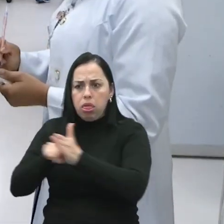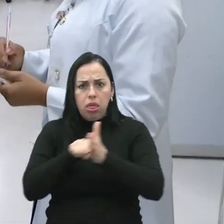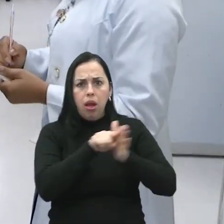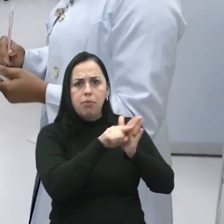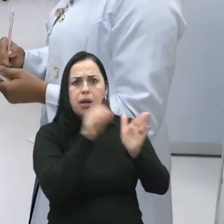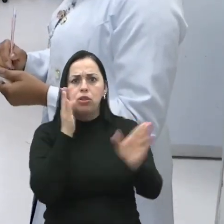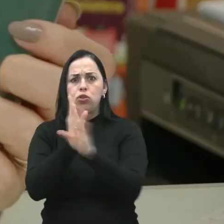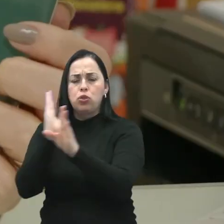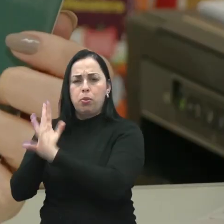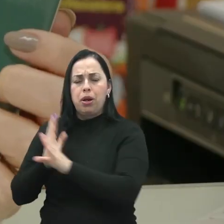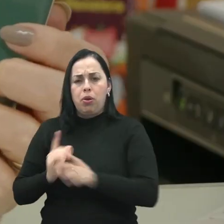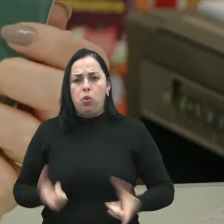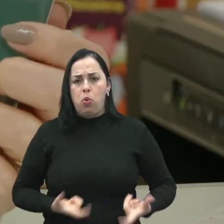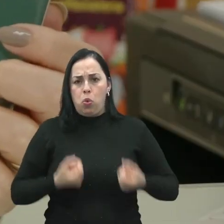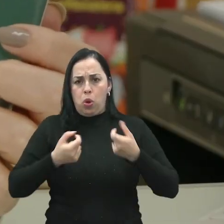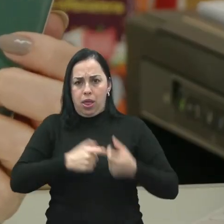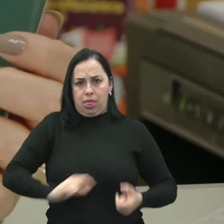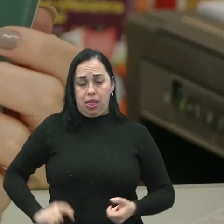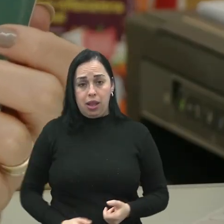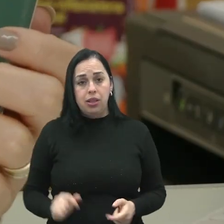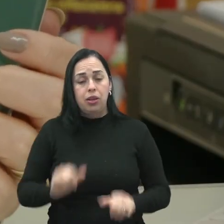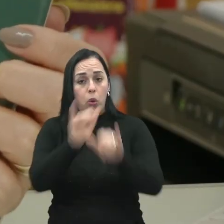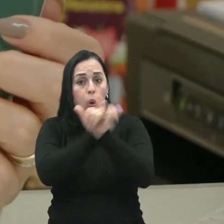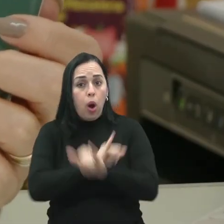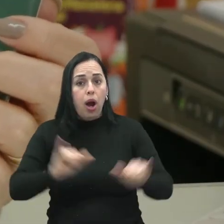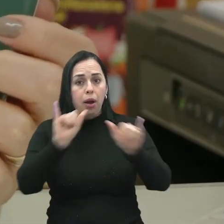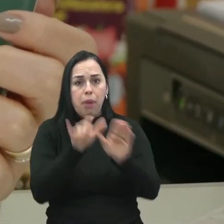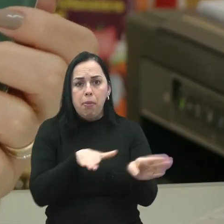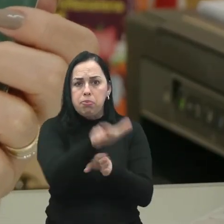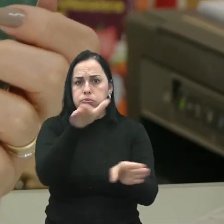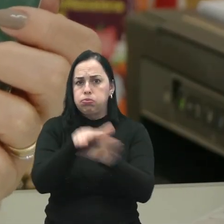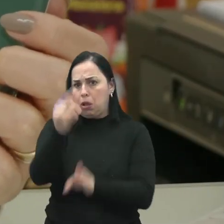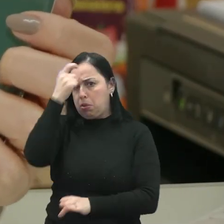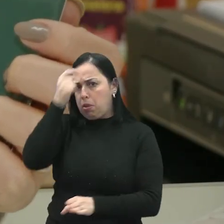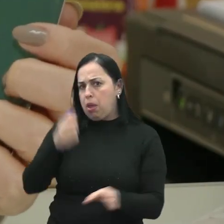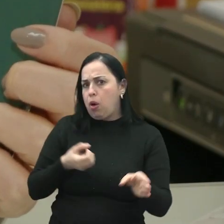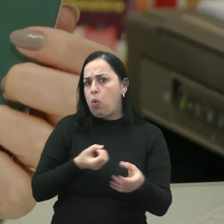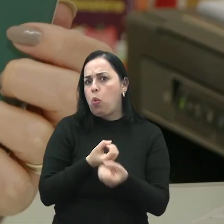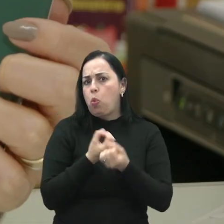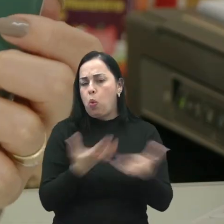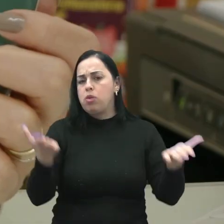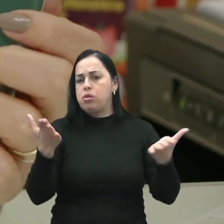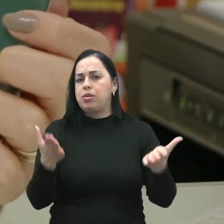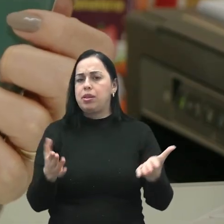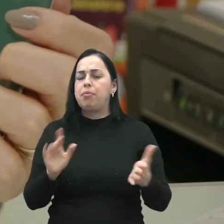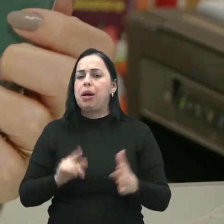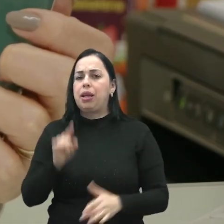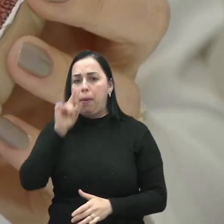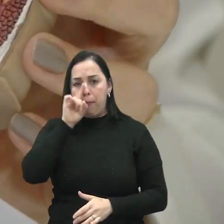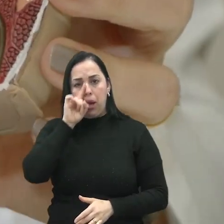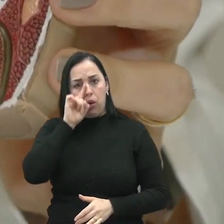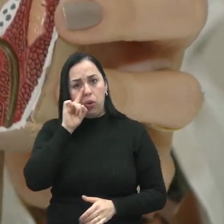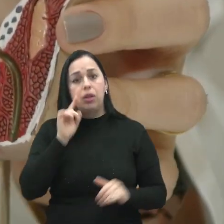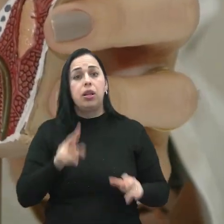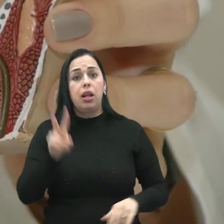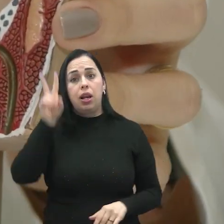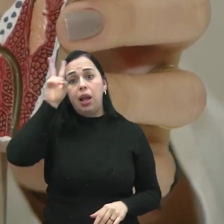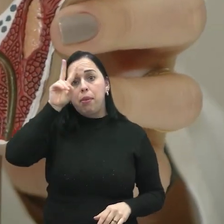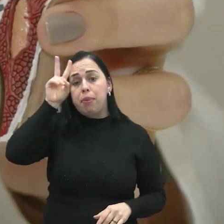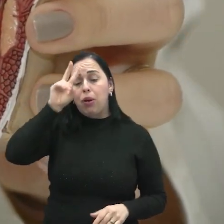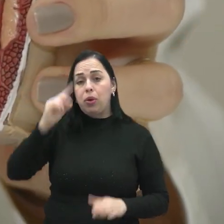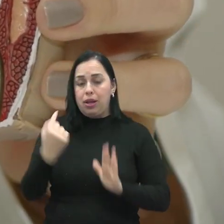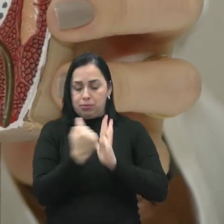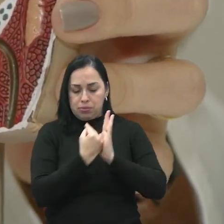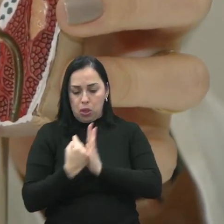câncer coloretal, com campanhas educativas para sensibilizar a população sobre os riscos da doença. Vale lembrar que